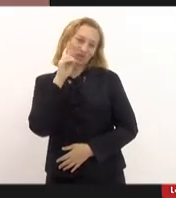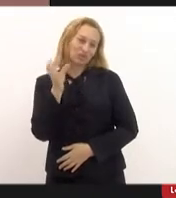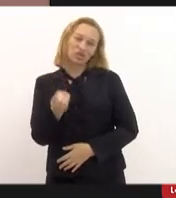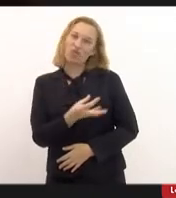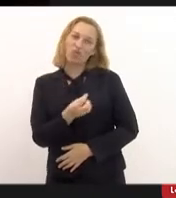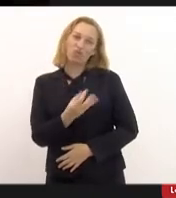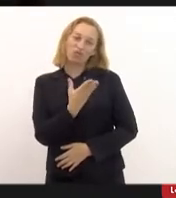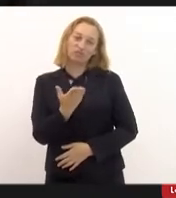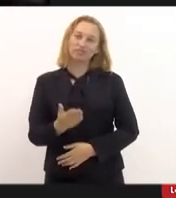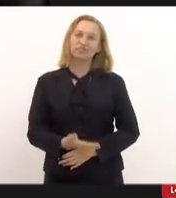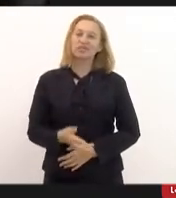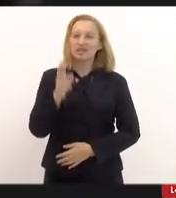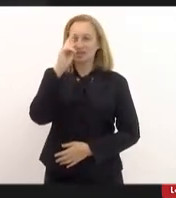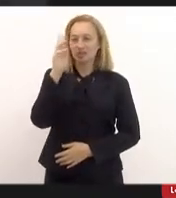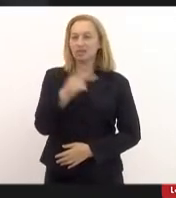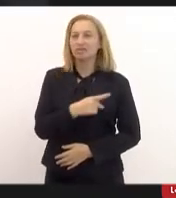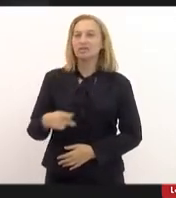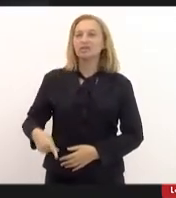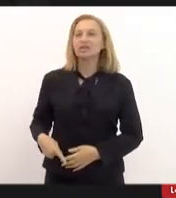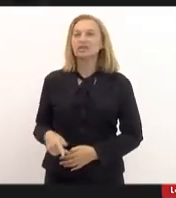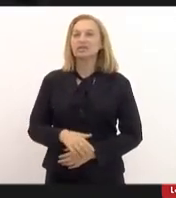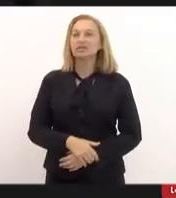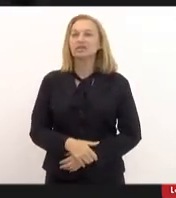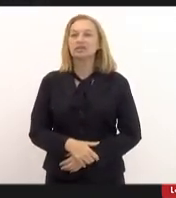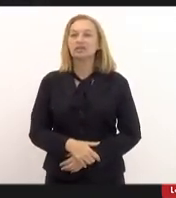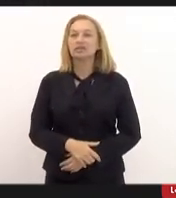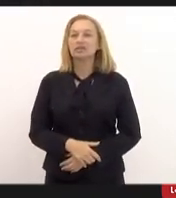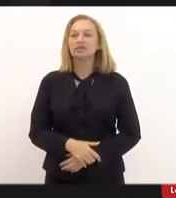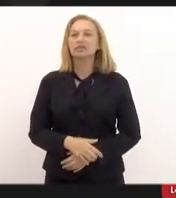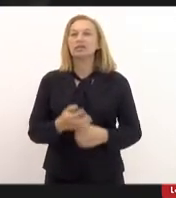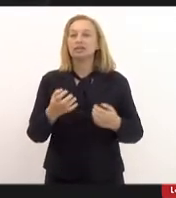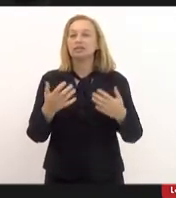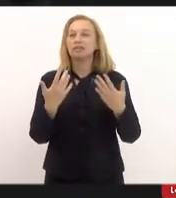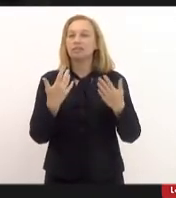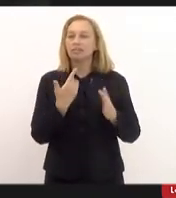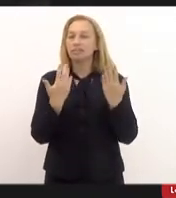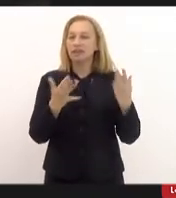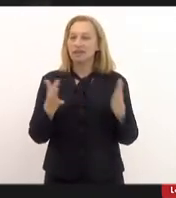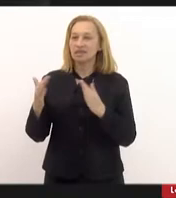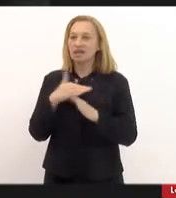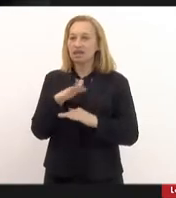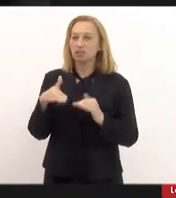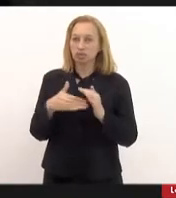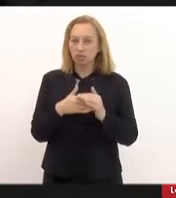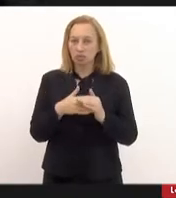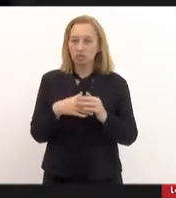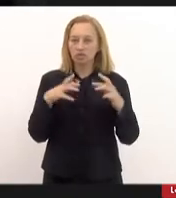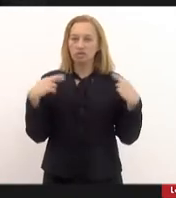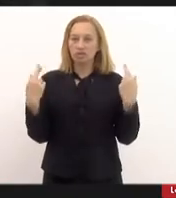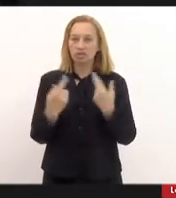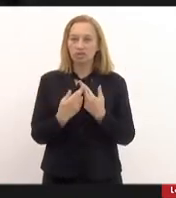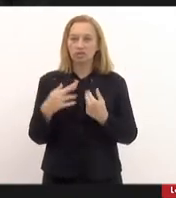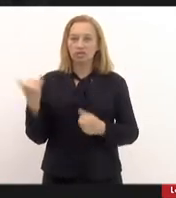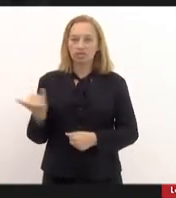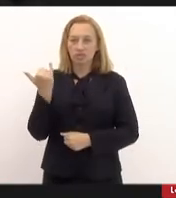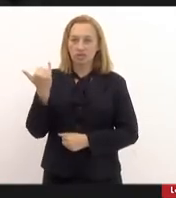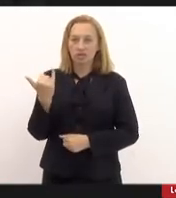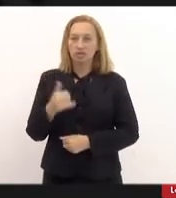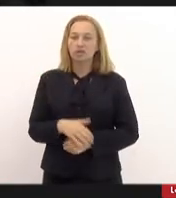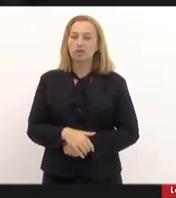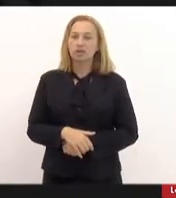novo. Presidente, é que eu tenho uma. Cumprimentar a todos que participam dessa audiência tão importante.